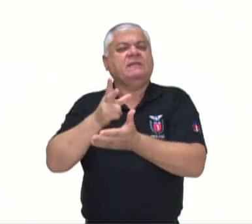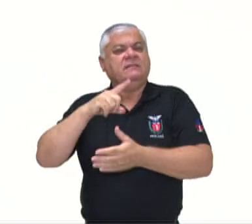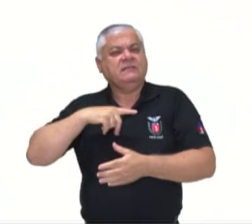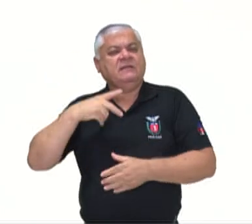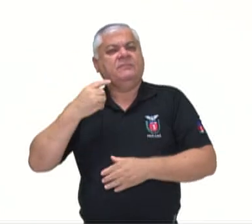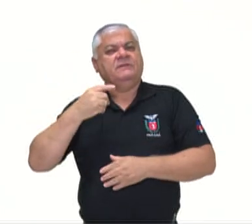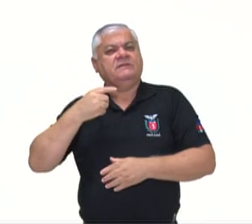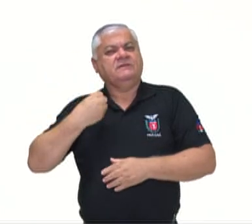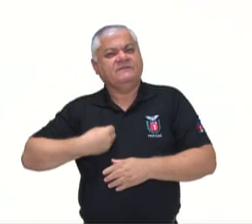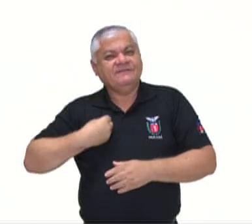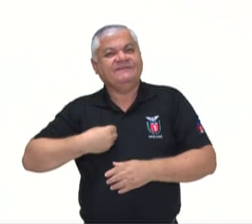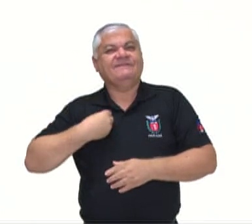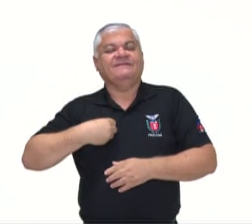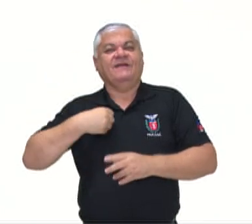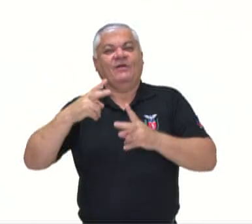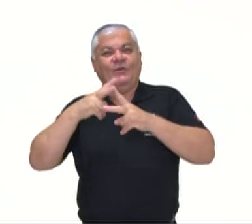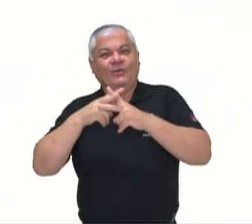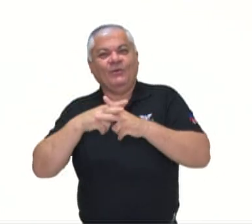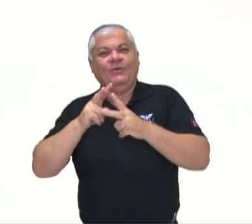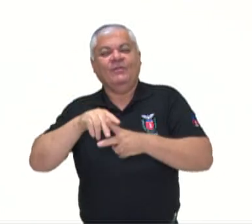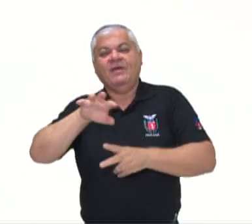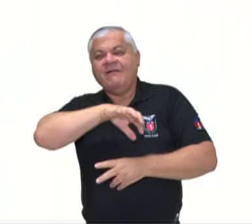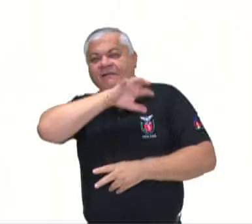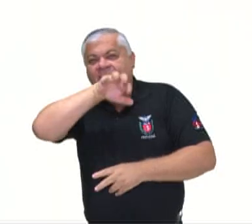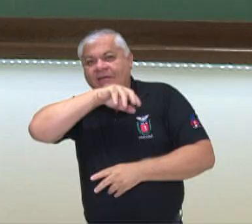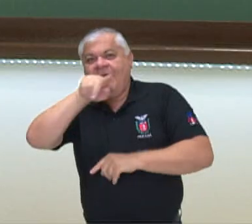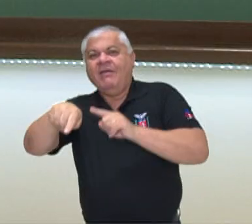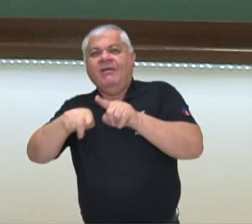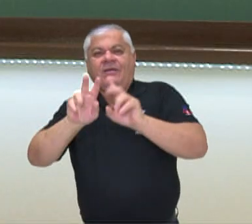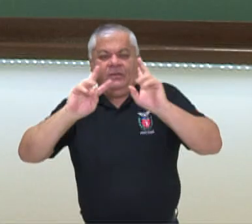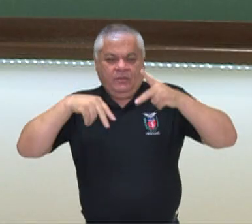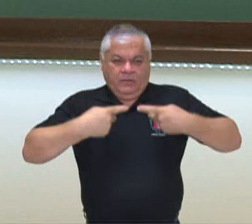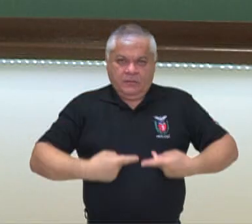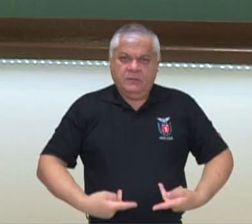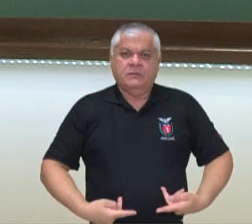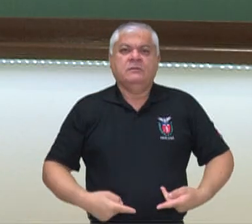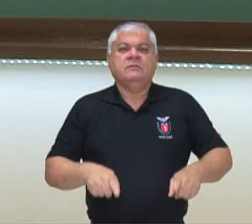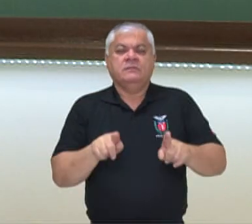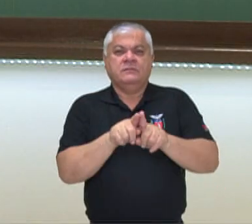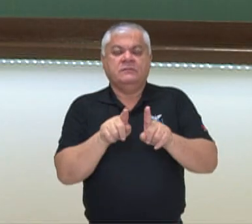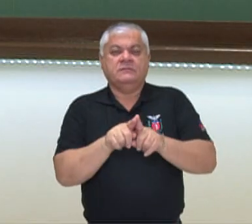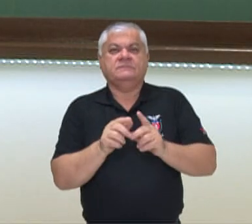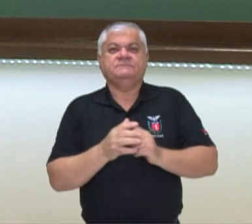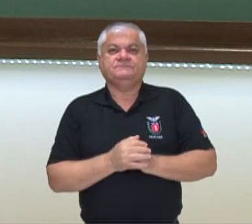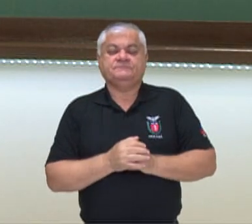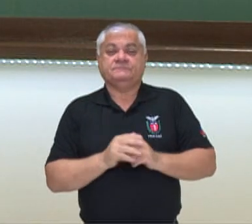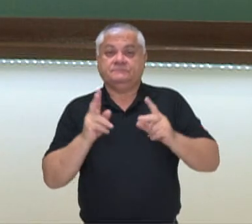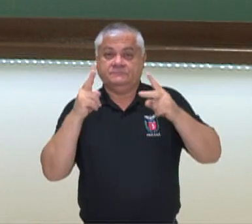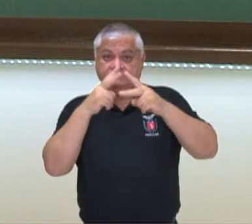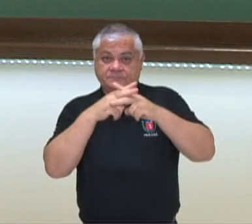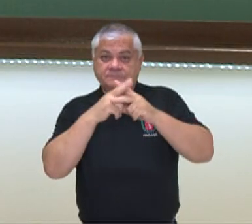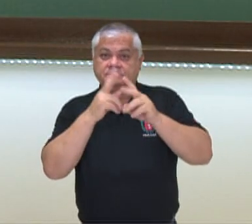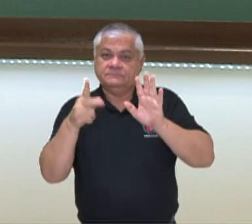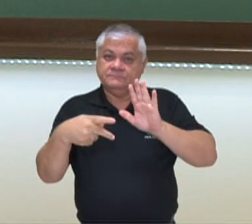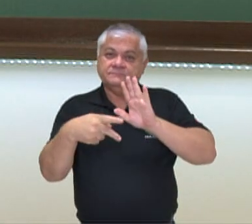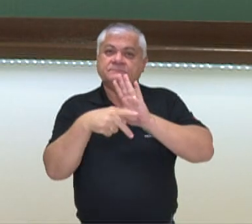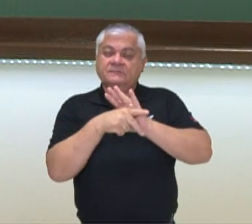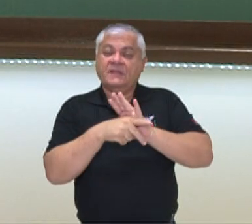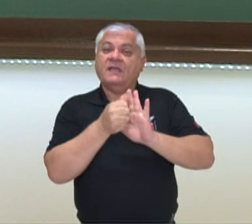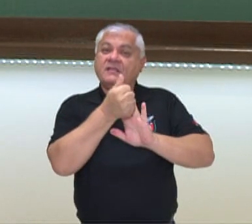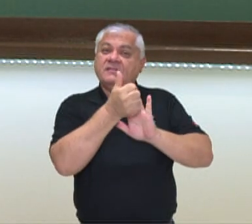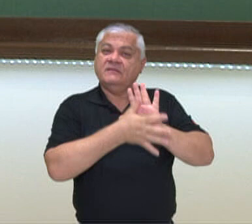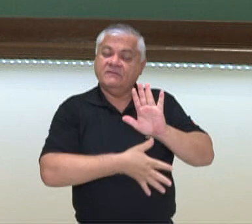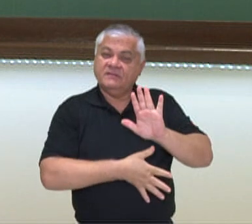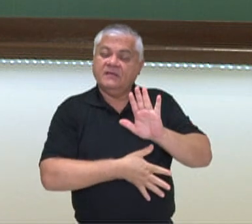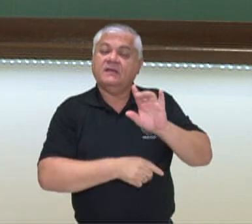natureza através dos animais e do ser humano. Então, as lutas fazem parte daquelas